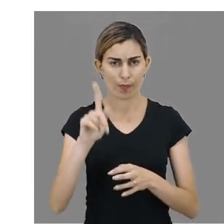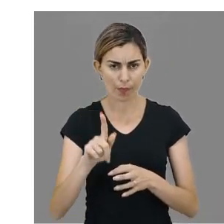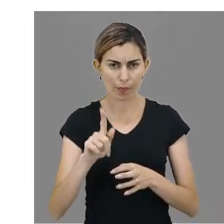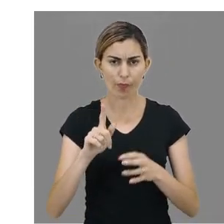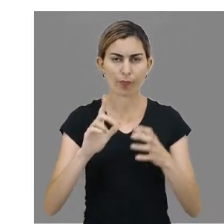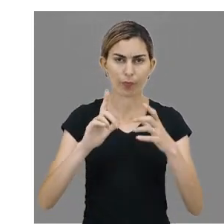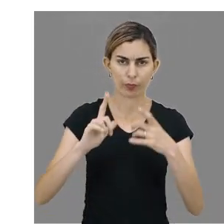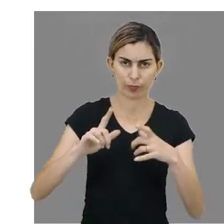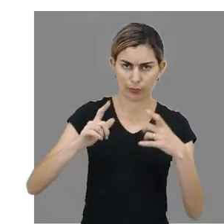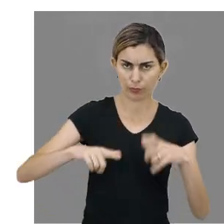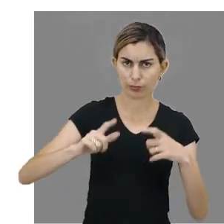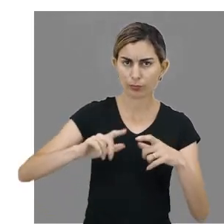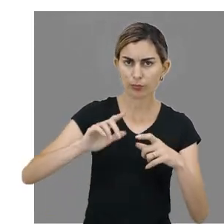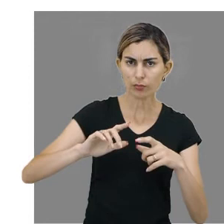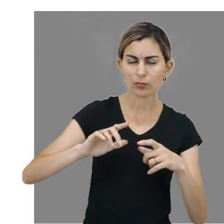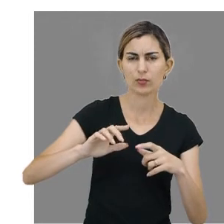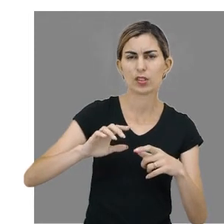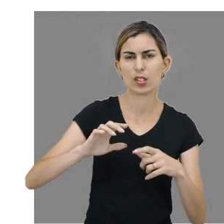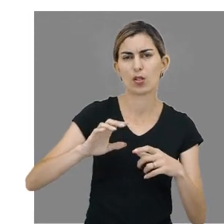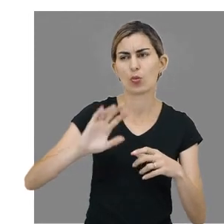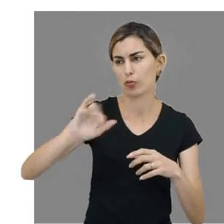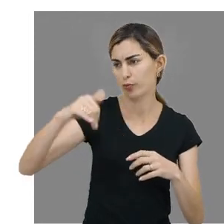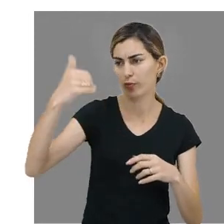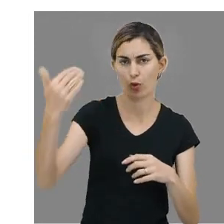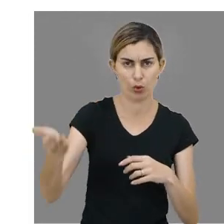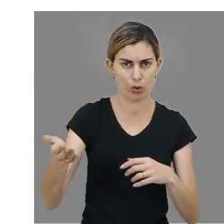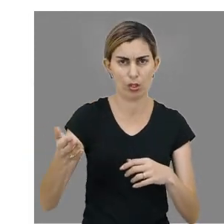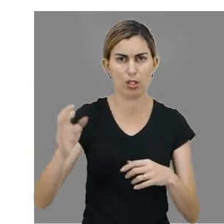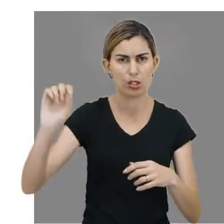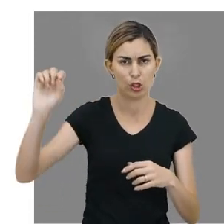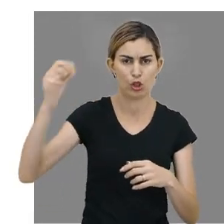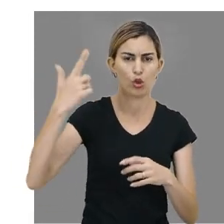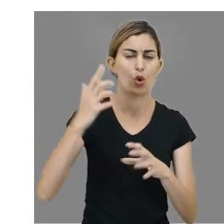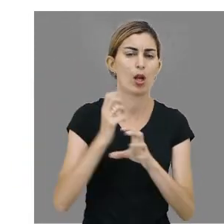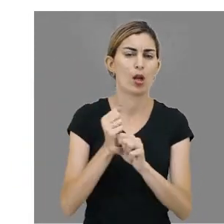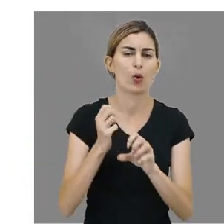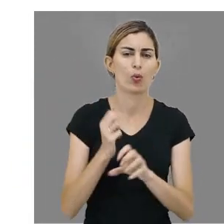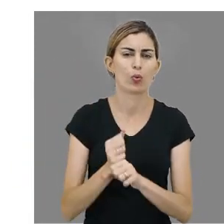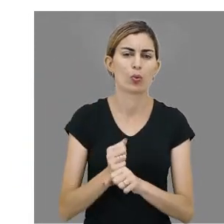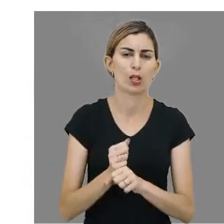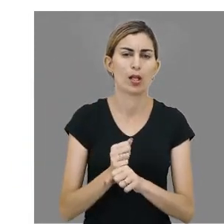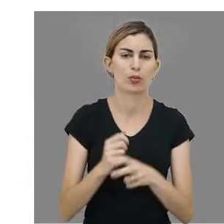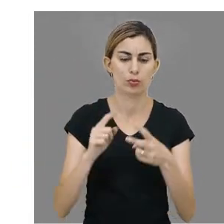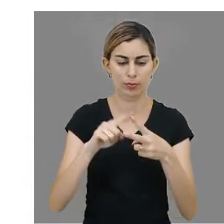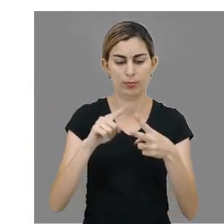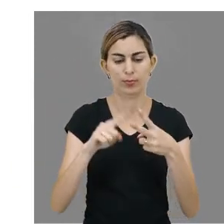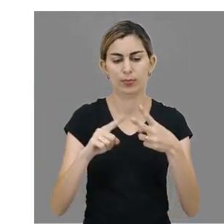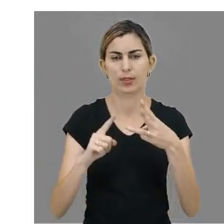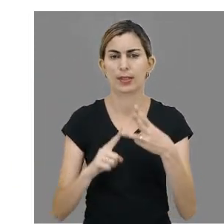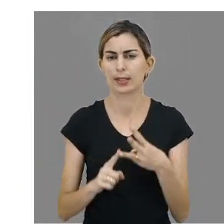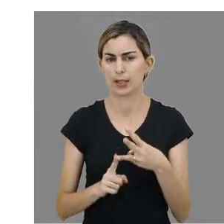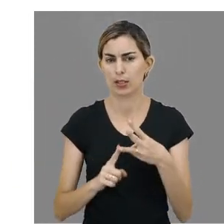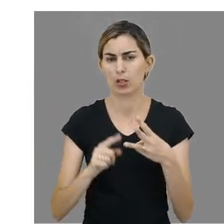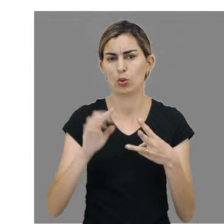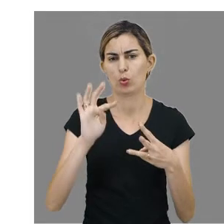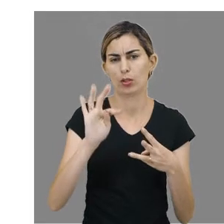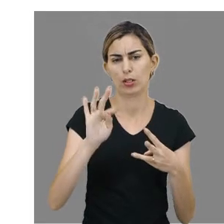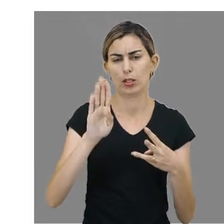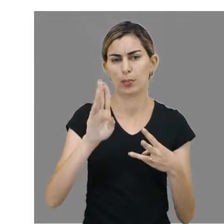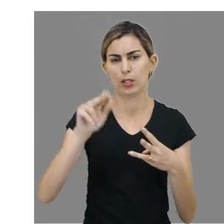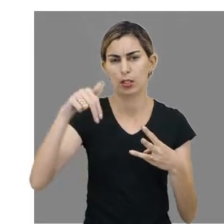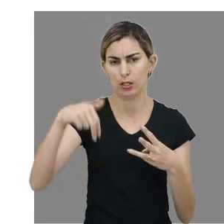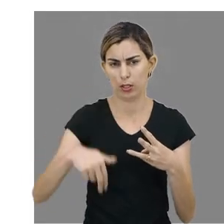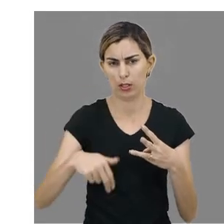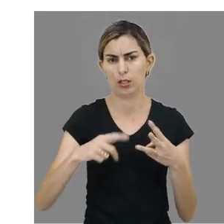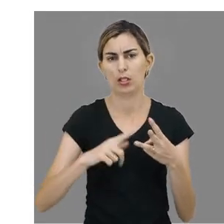ambientes externos que tenham adição de carga solar, é calculado a partir de três valores: o TBN e